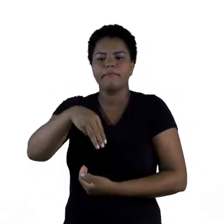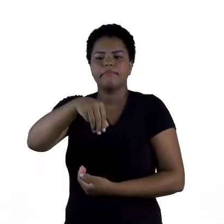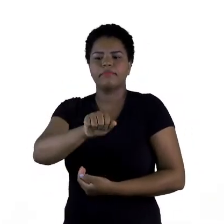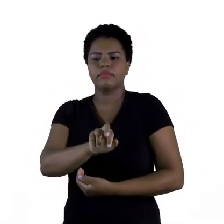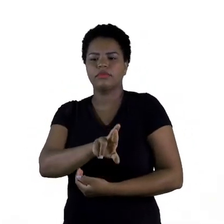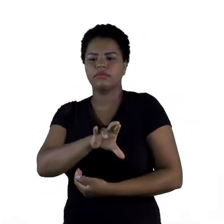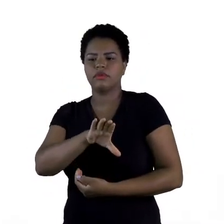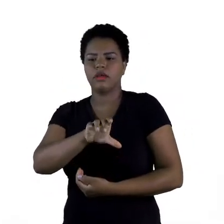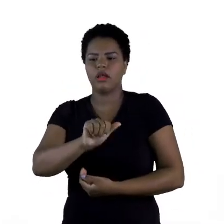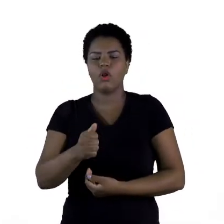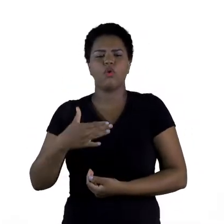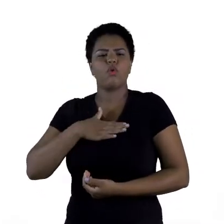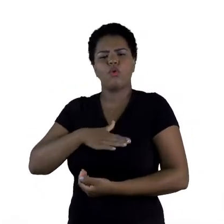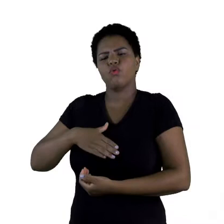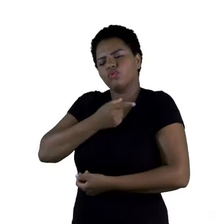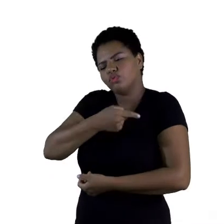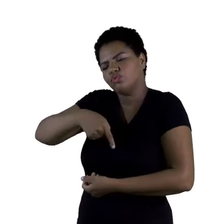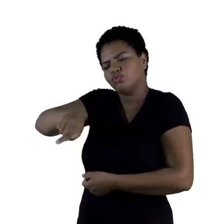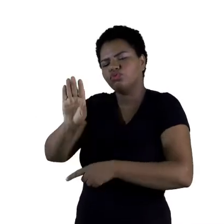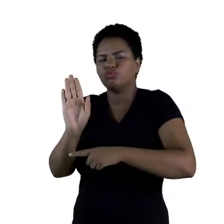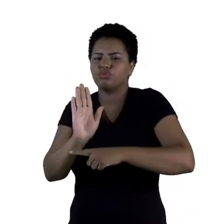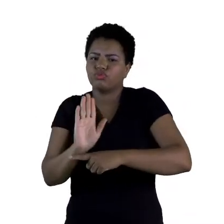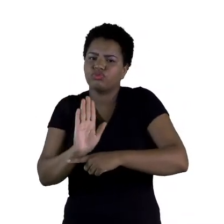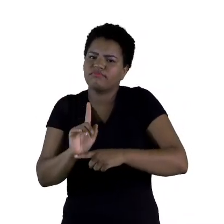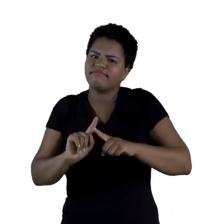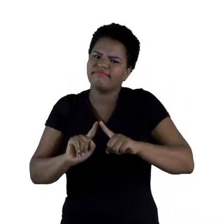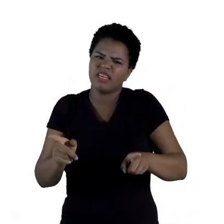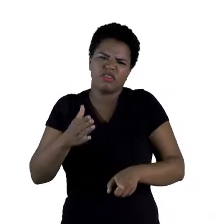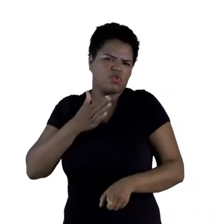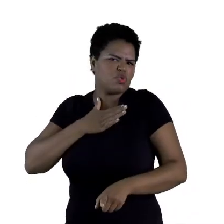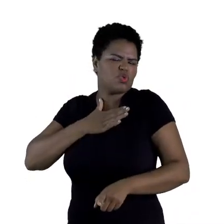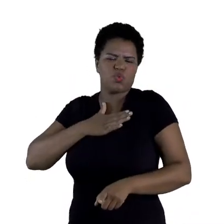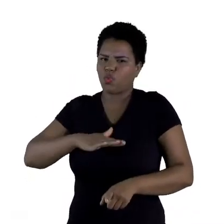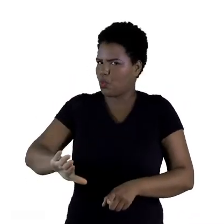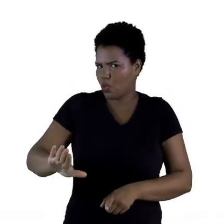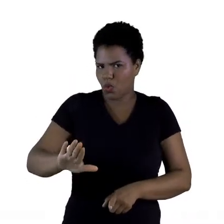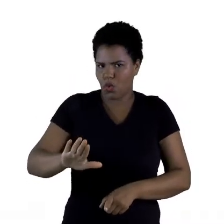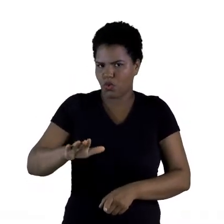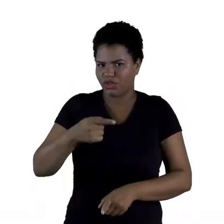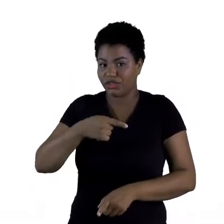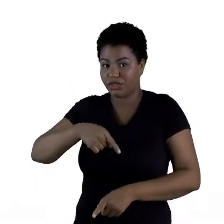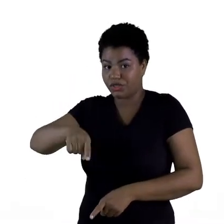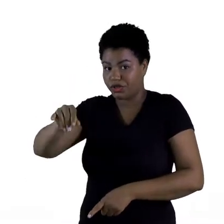ao cinema, mas não gosta de ir para a fazenda.